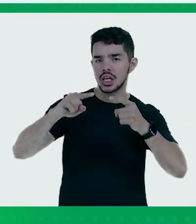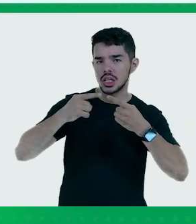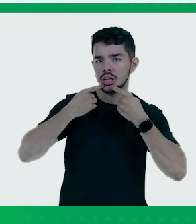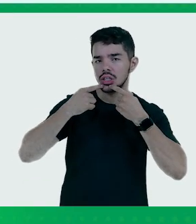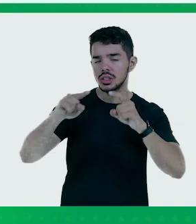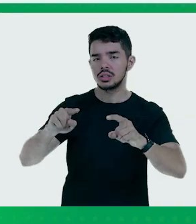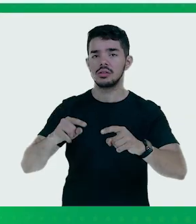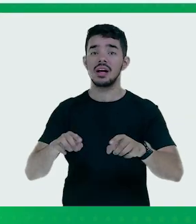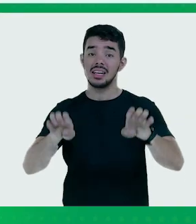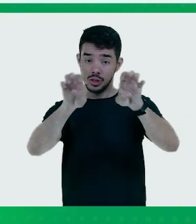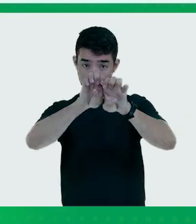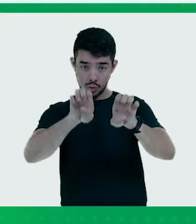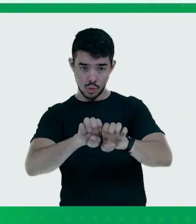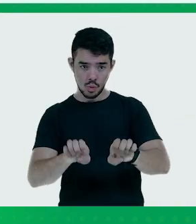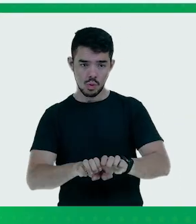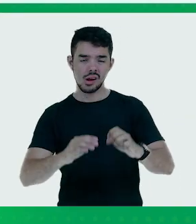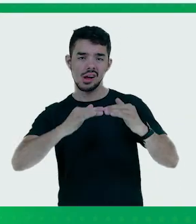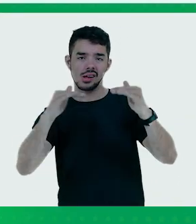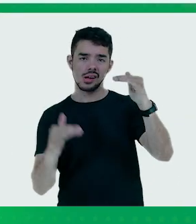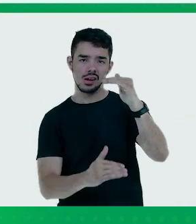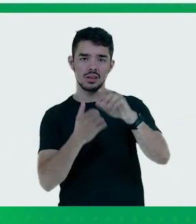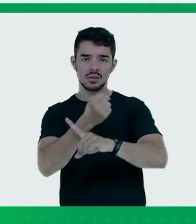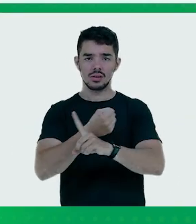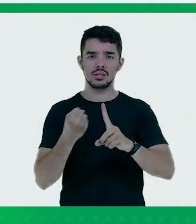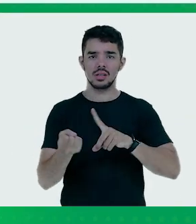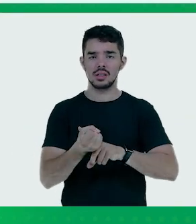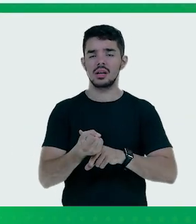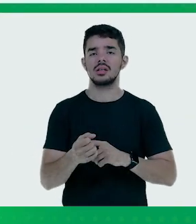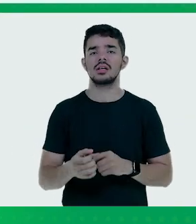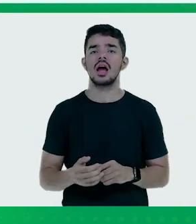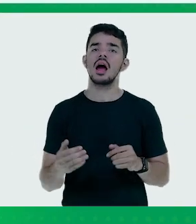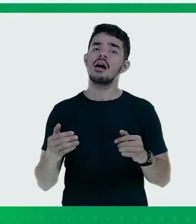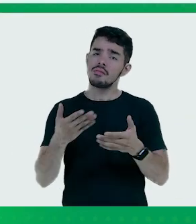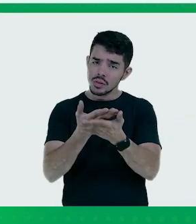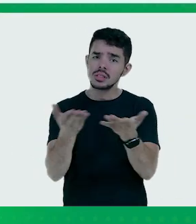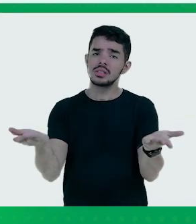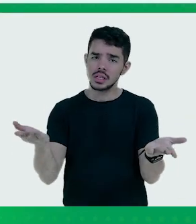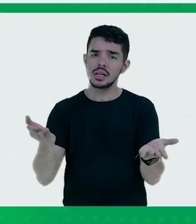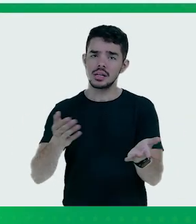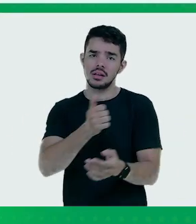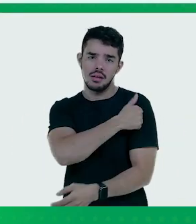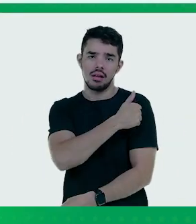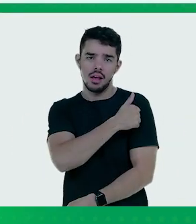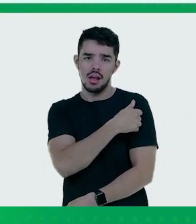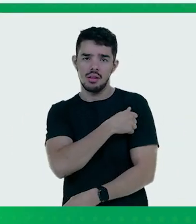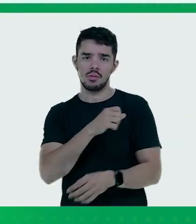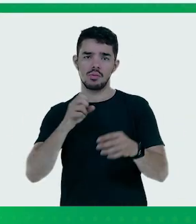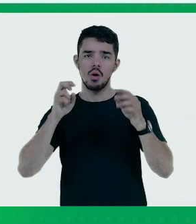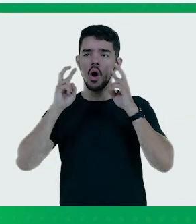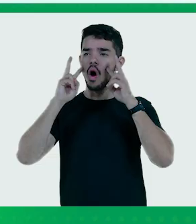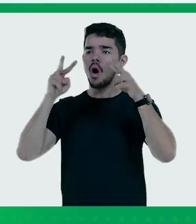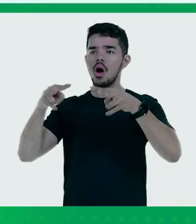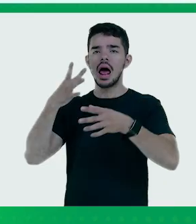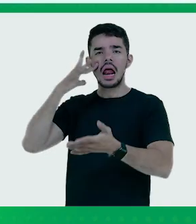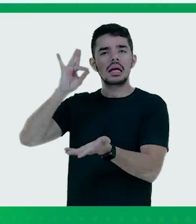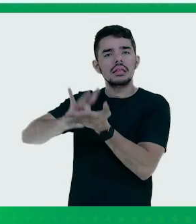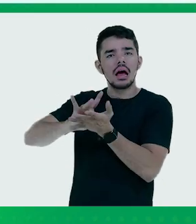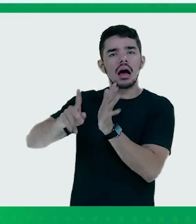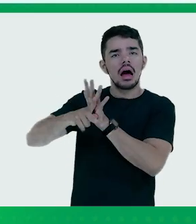estrutura desigual de sociedade, que até mesmo você, estudante, olha assim para a realidade do